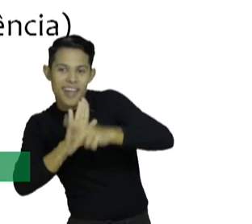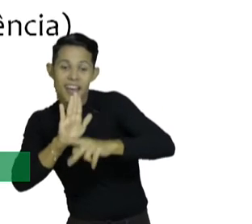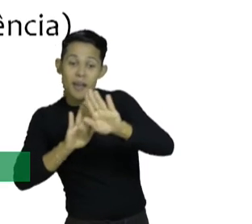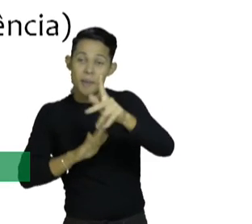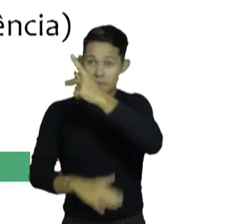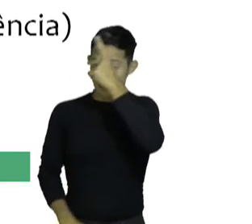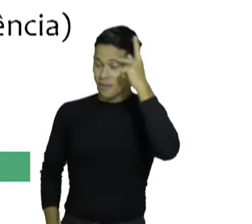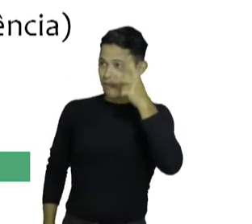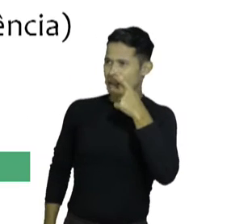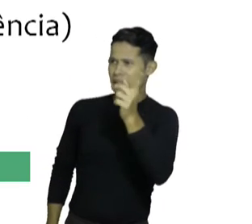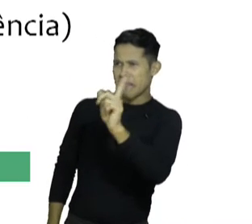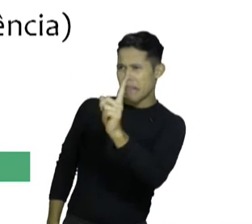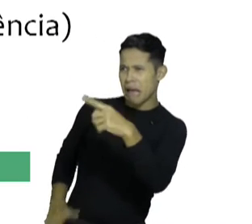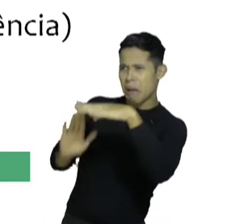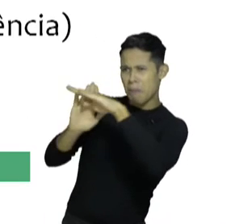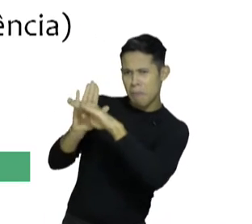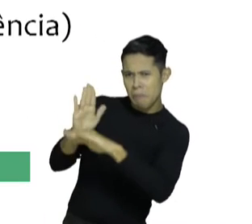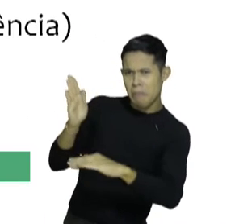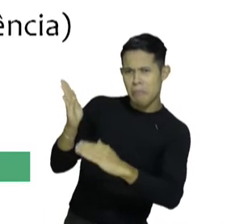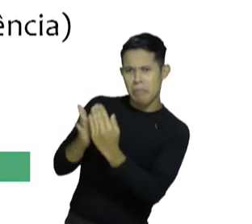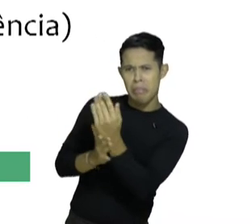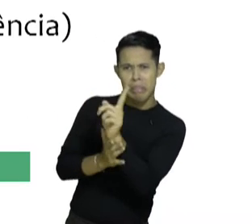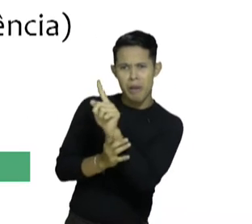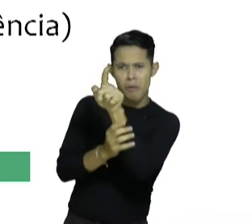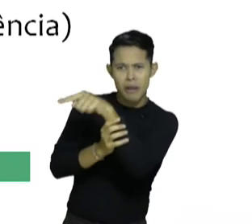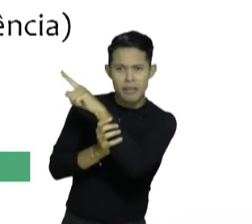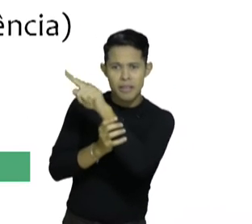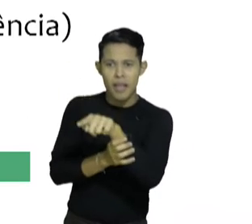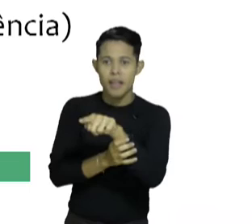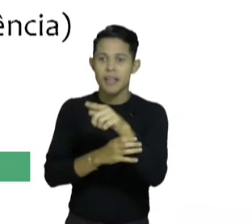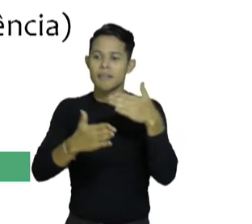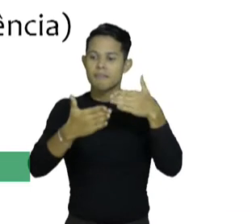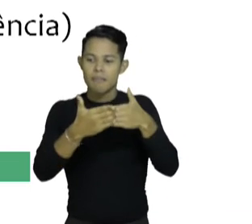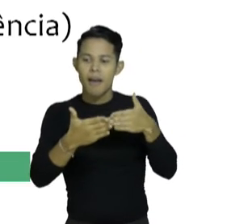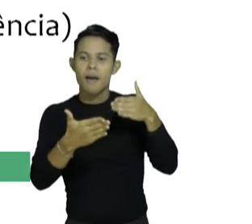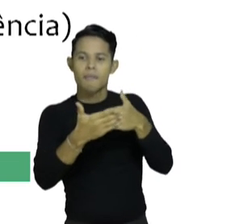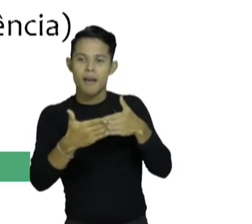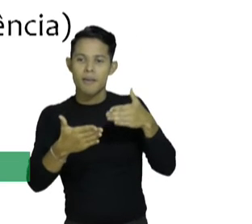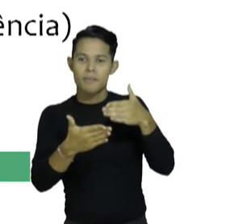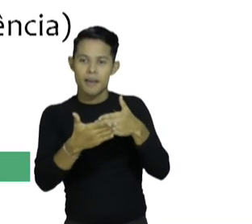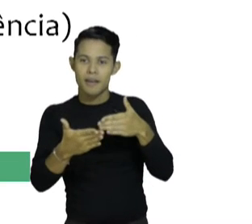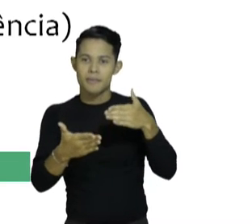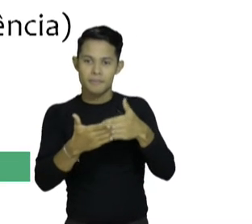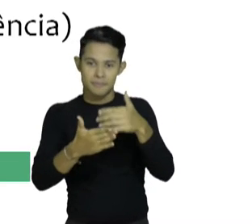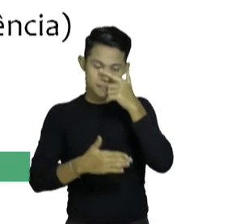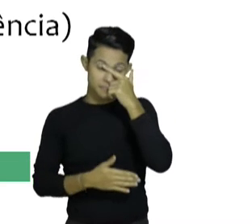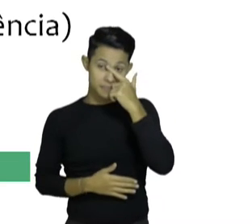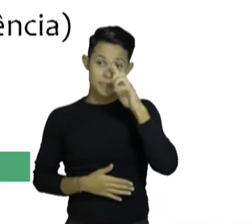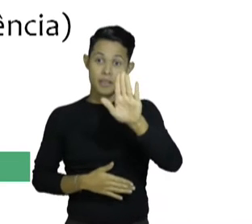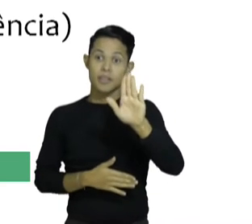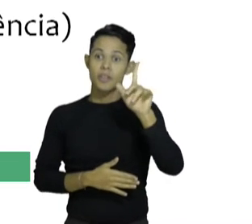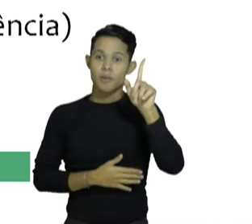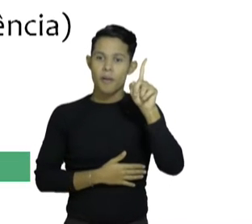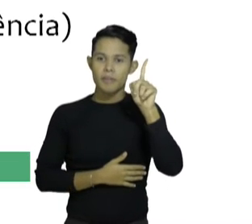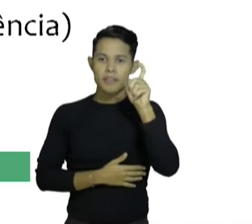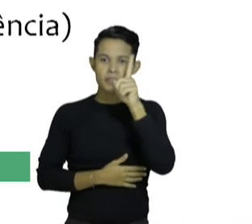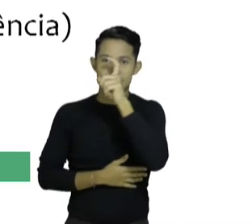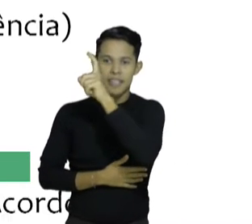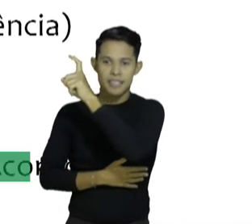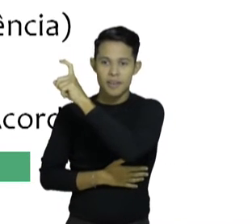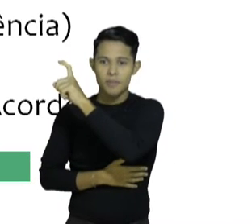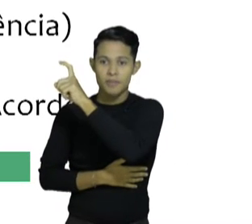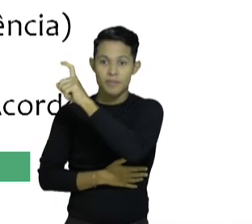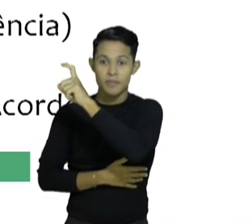contesta a licitação e nós não saímos do lugar mais dificuldades vamos